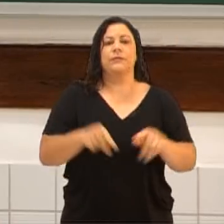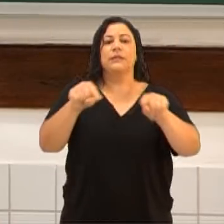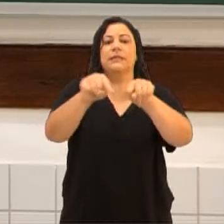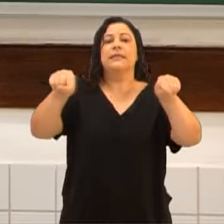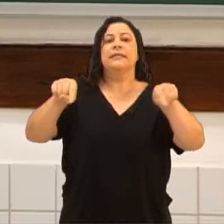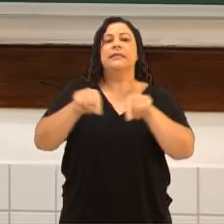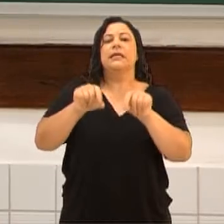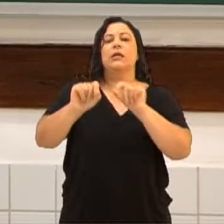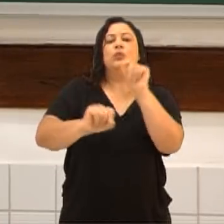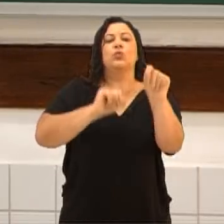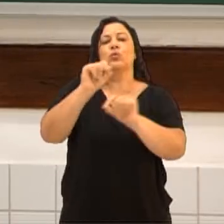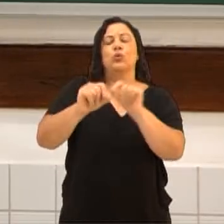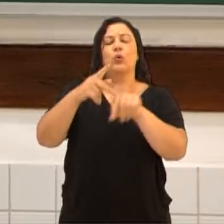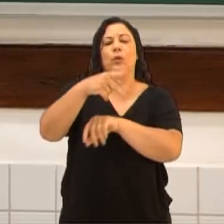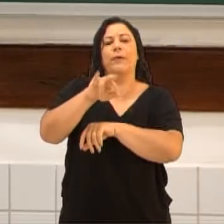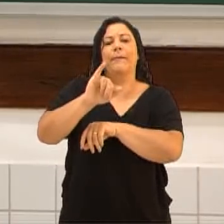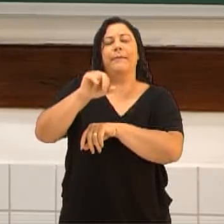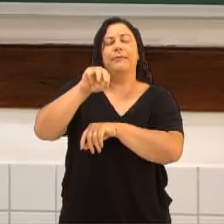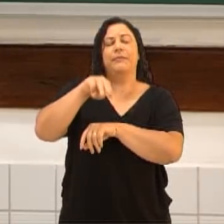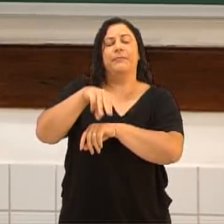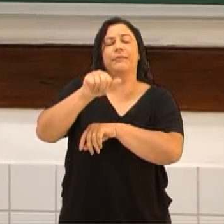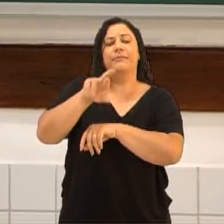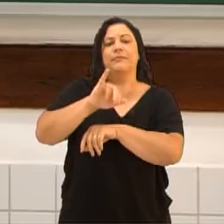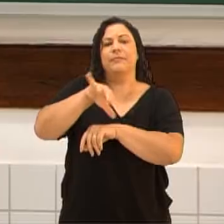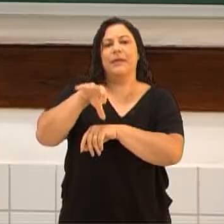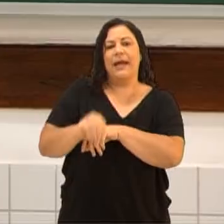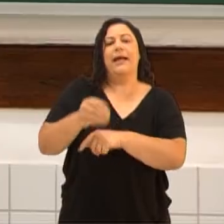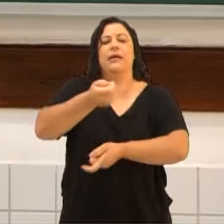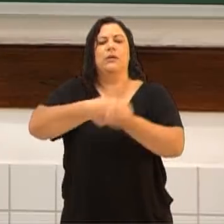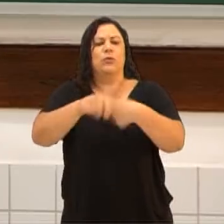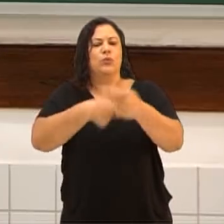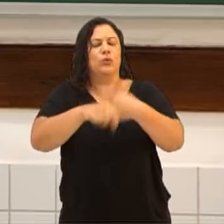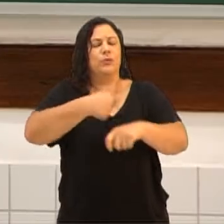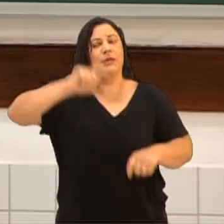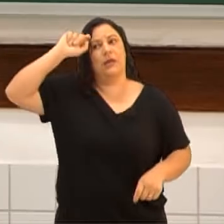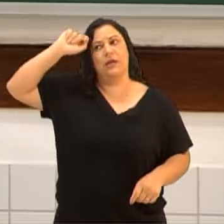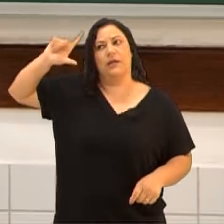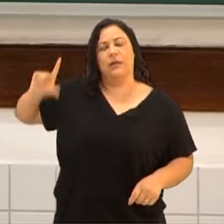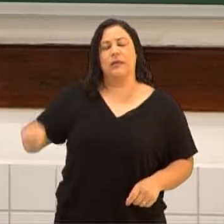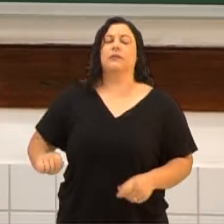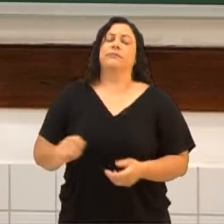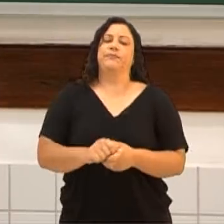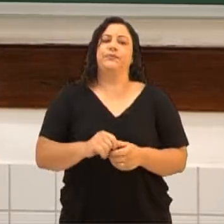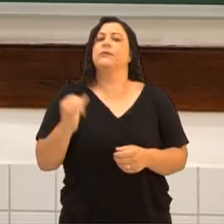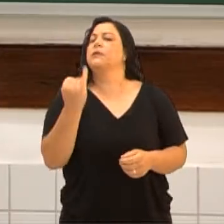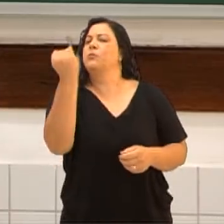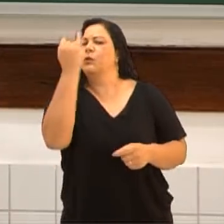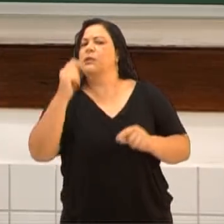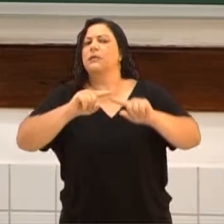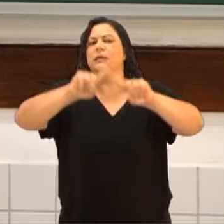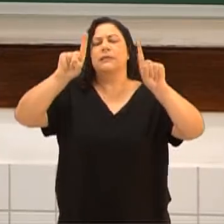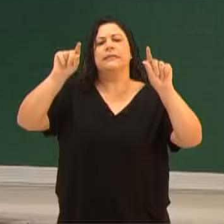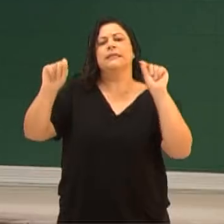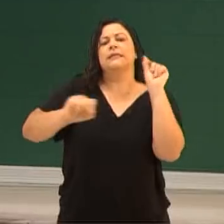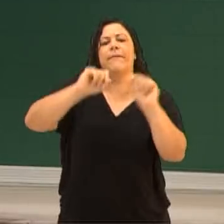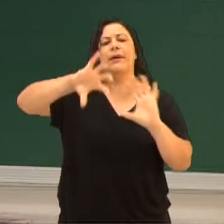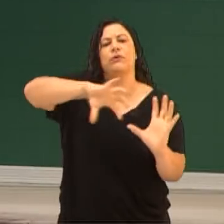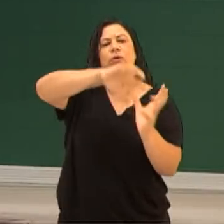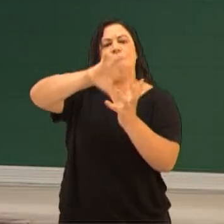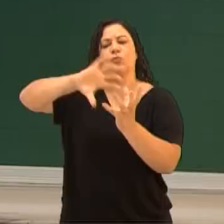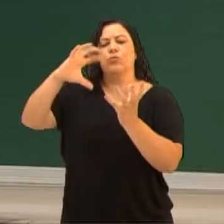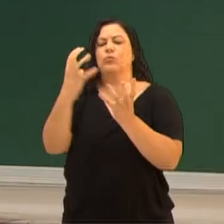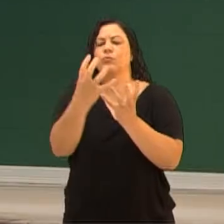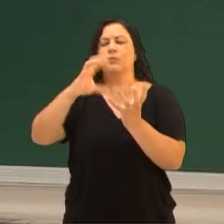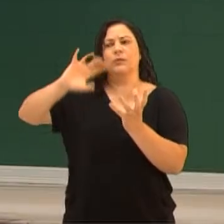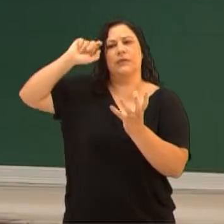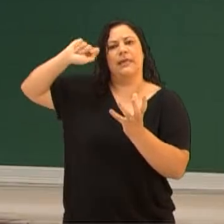africana, extrativismo e agropecuária, a importância desse primeiro setor para o continente africano. Vamos ao objetivo da nossa aula,